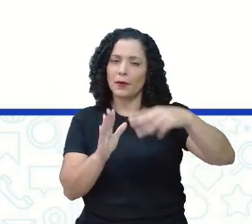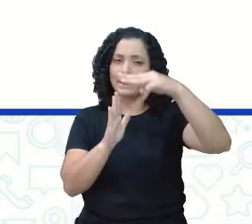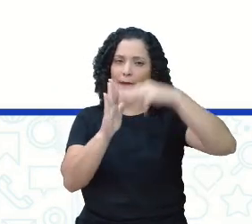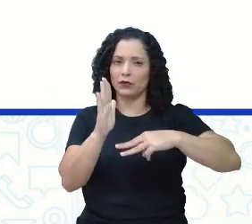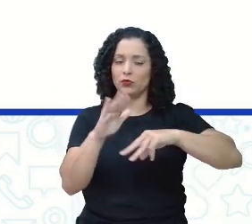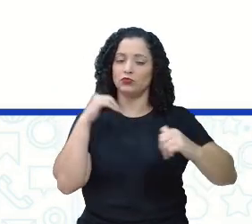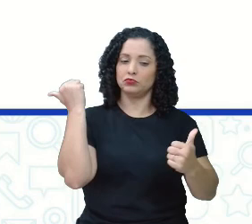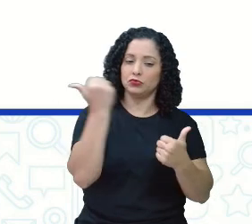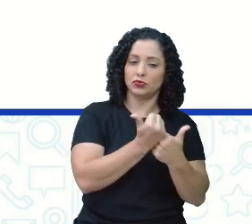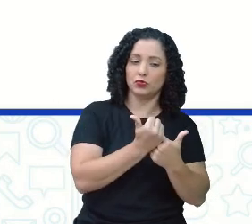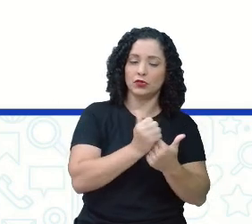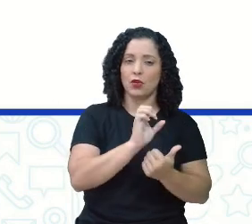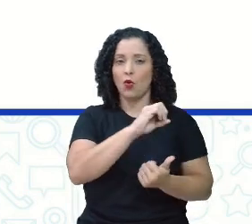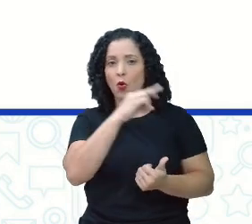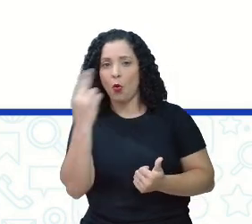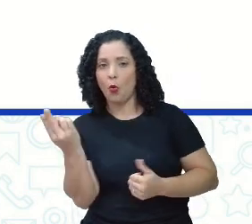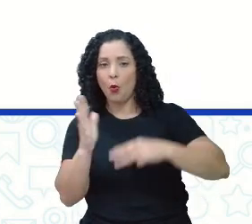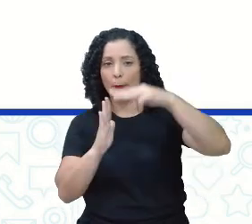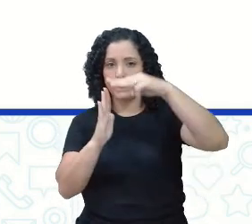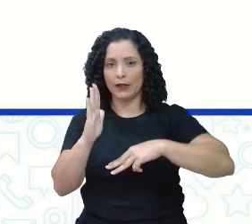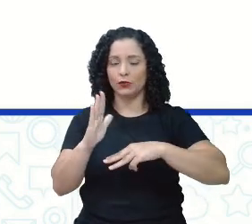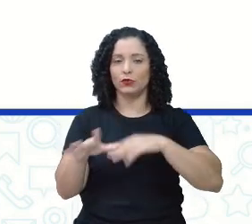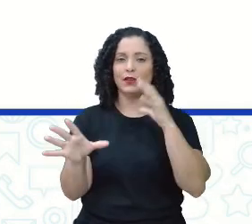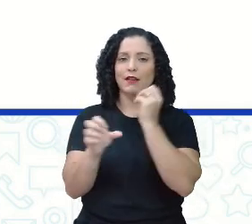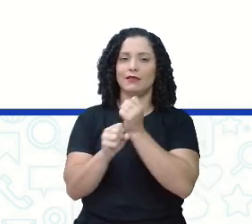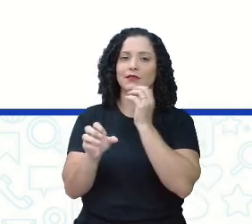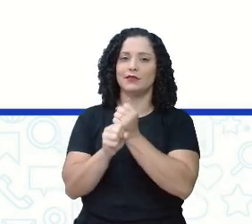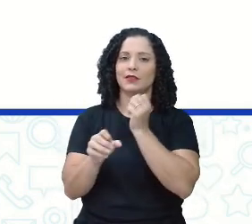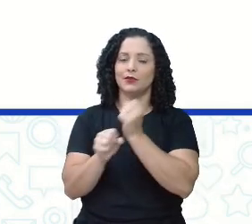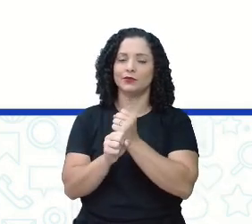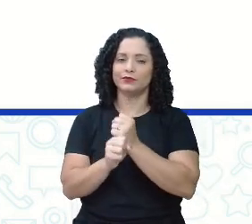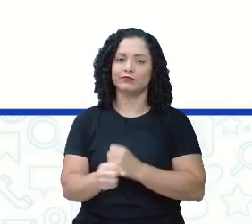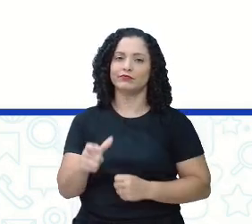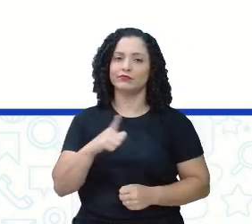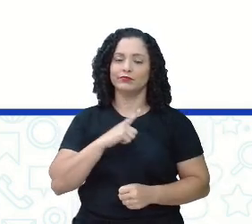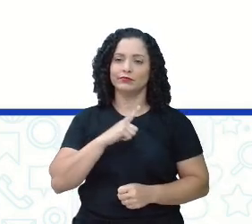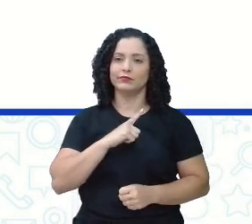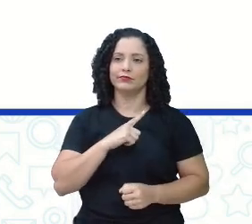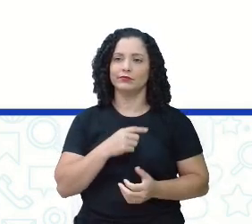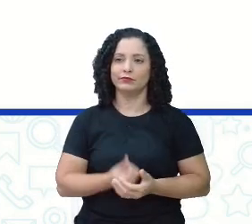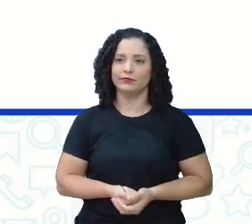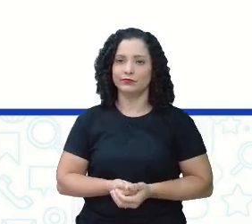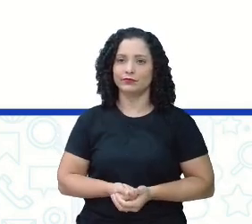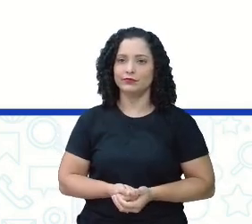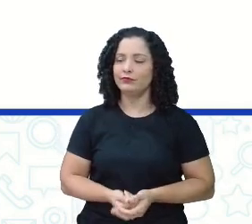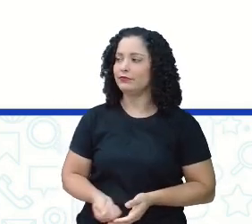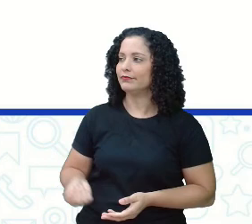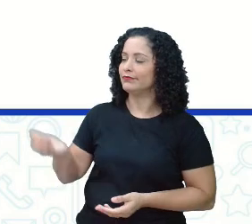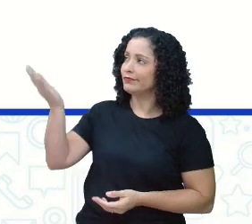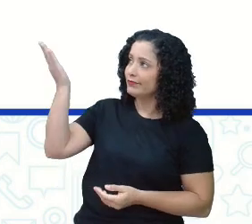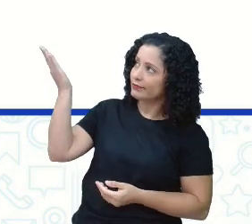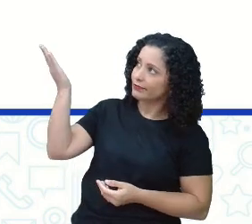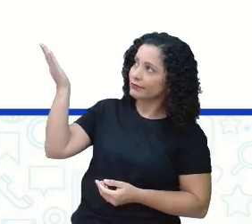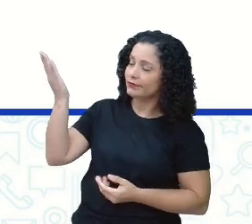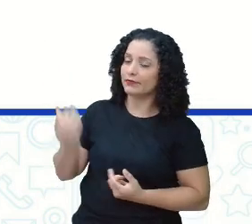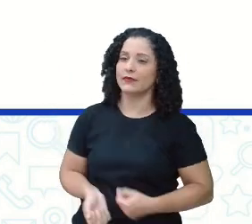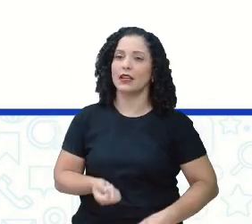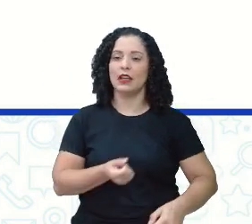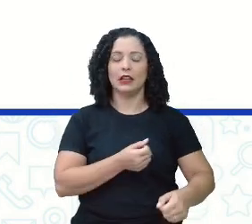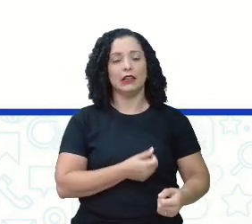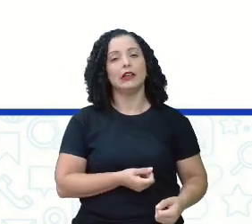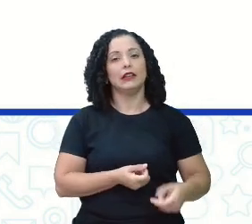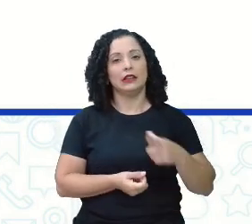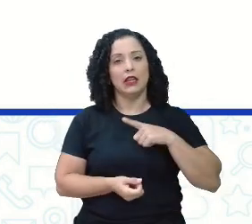da substituição e o método da adição. Então eu tenho aí, ó, esse probleminha, x mais y